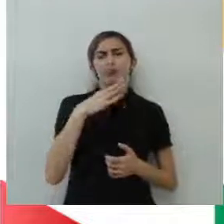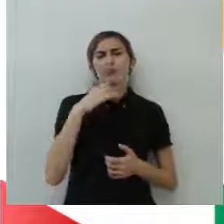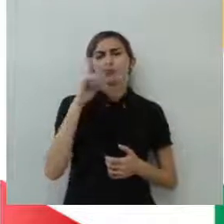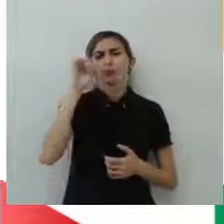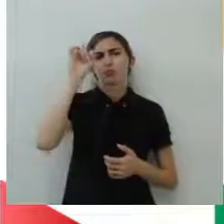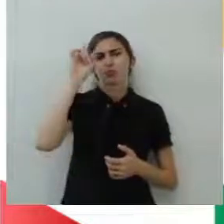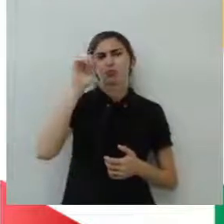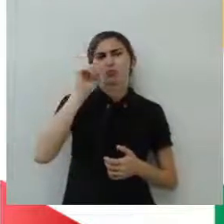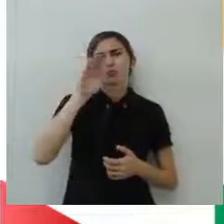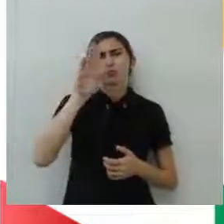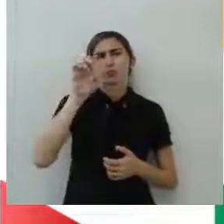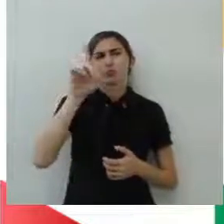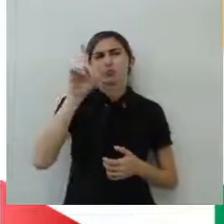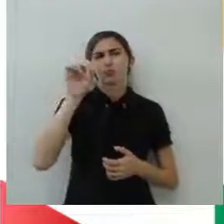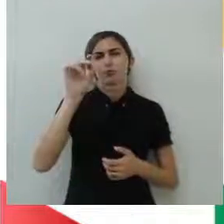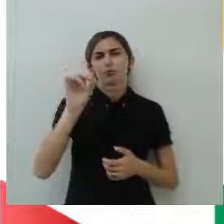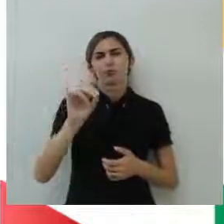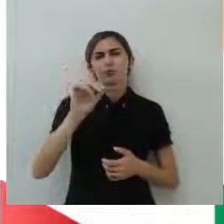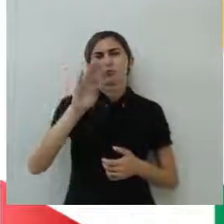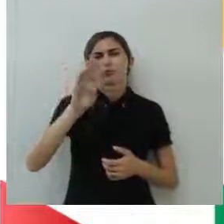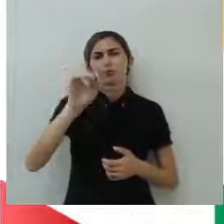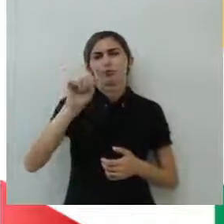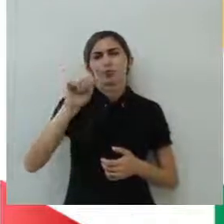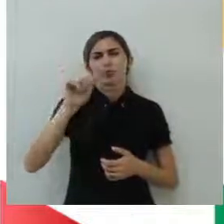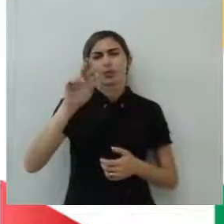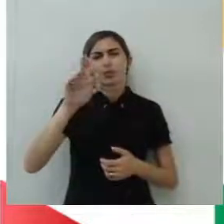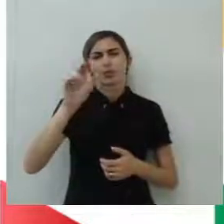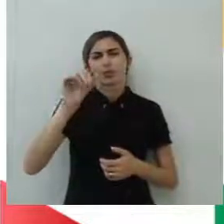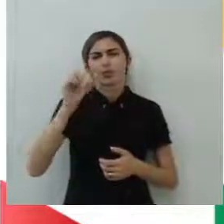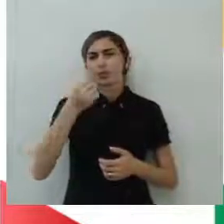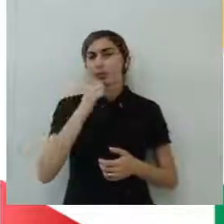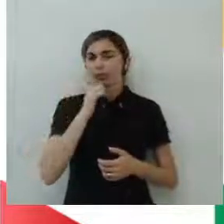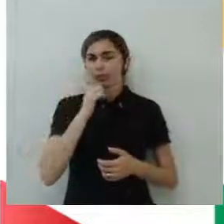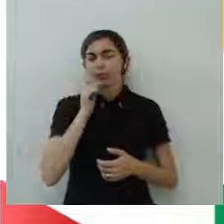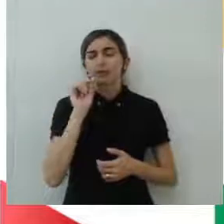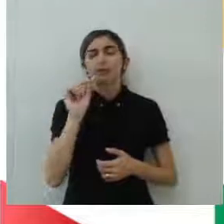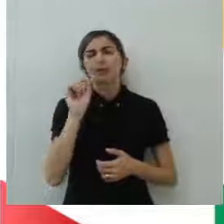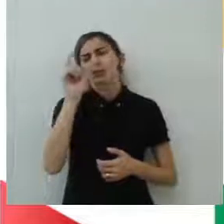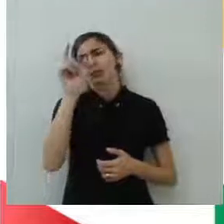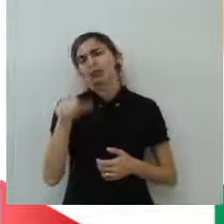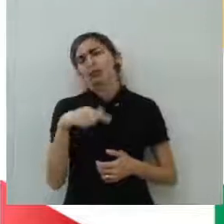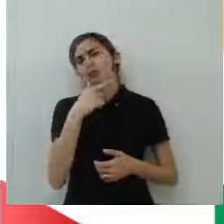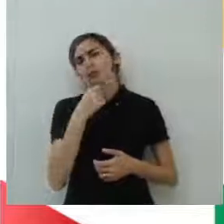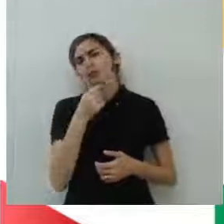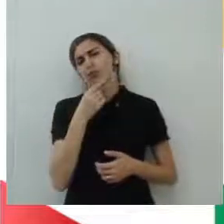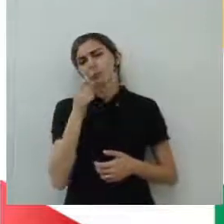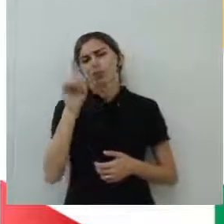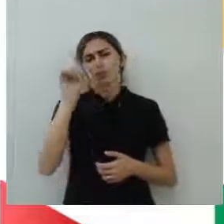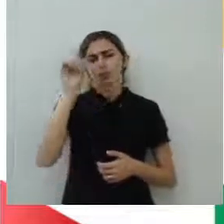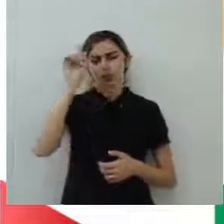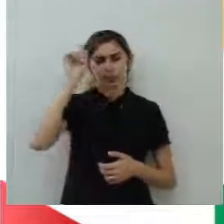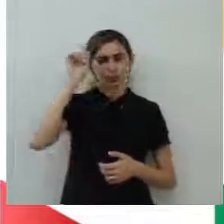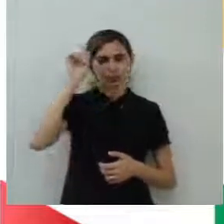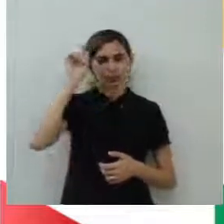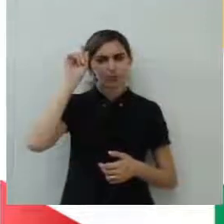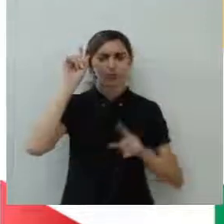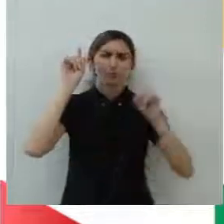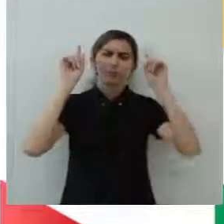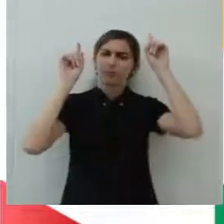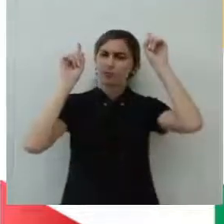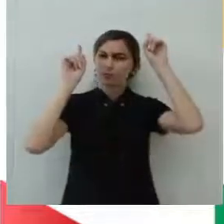lá em cima, Abelardo Barbosa. É de propósito, a gente não pode revelar ainda. Quem é esse sujeito, esse cidadão,